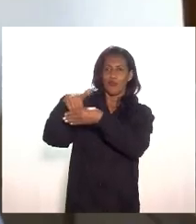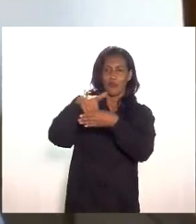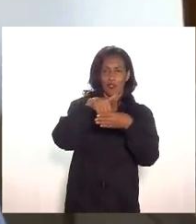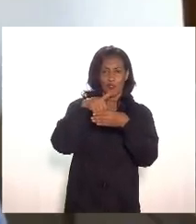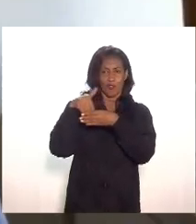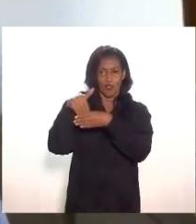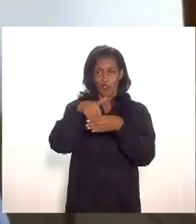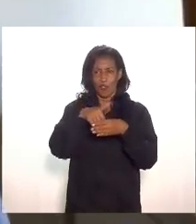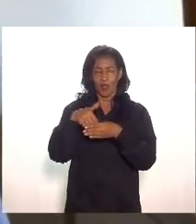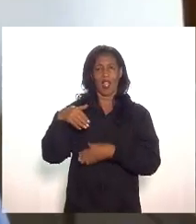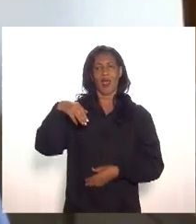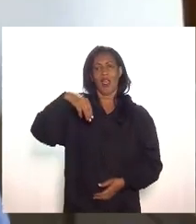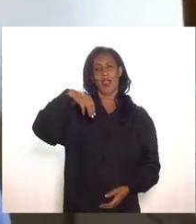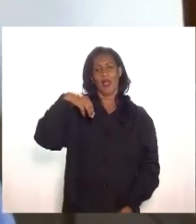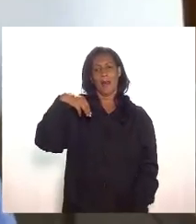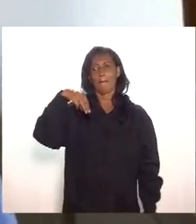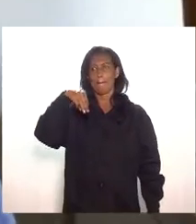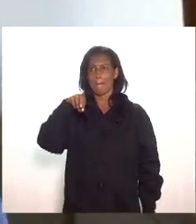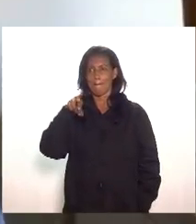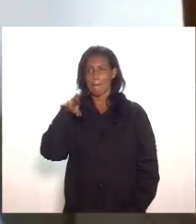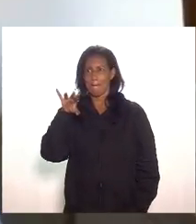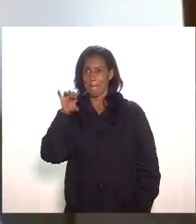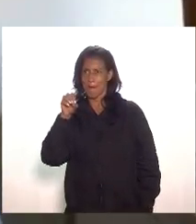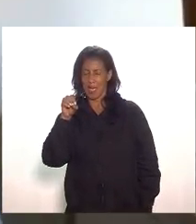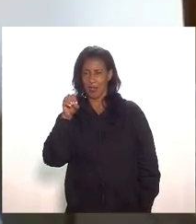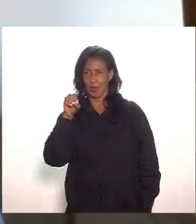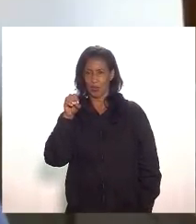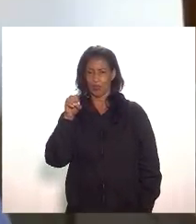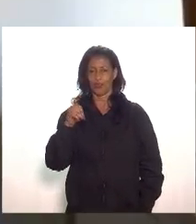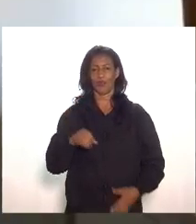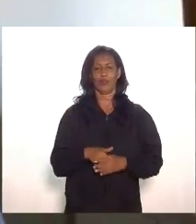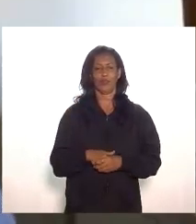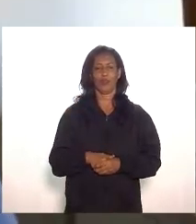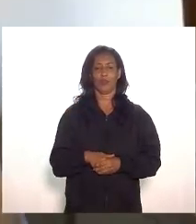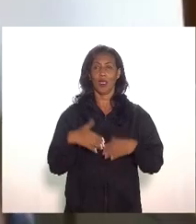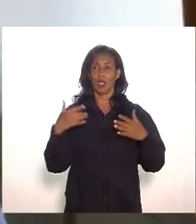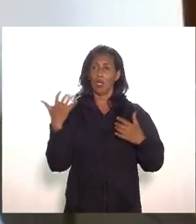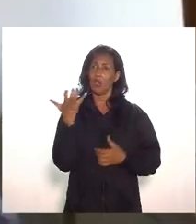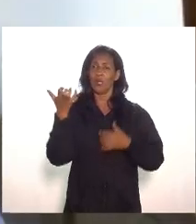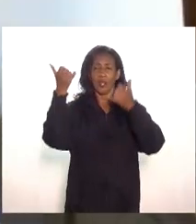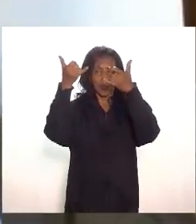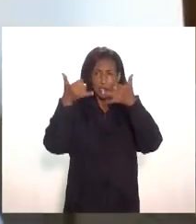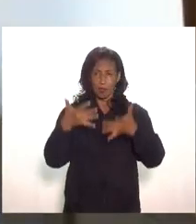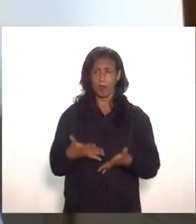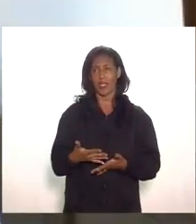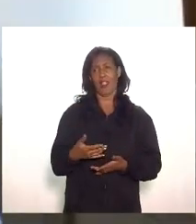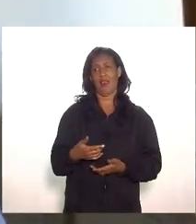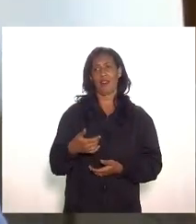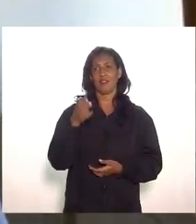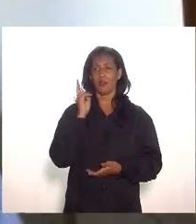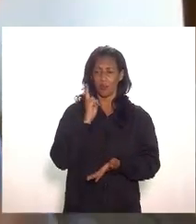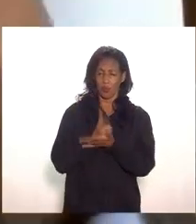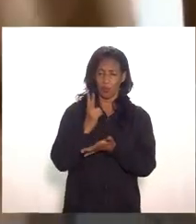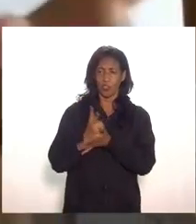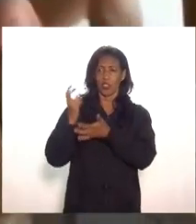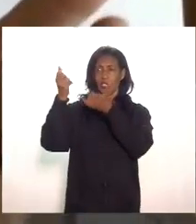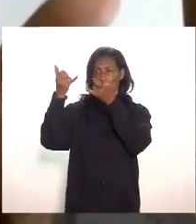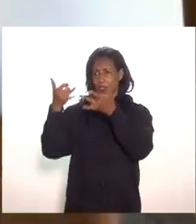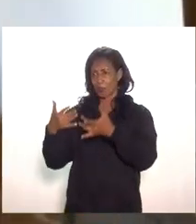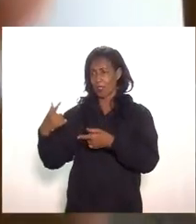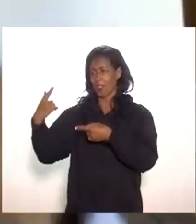votar no mérito. Então, eu queria explicar isso, porque senão nós vamos discutir o projeto duas vezes.